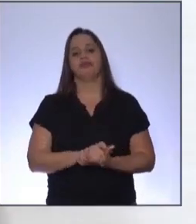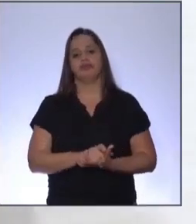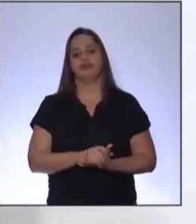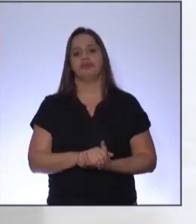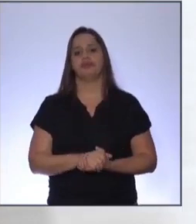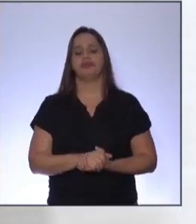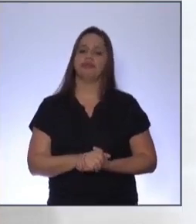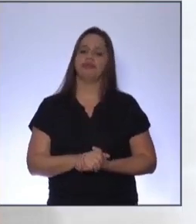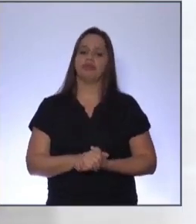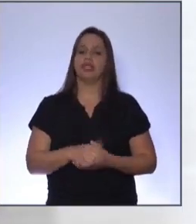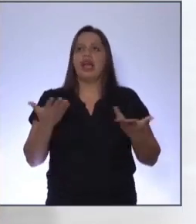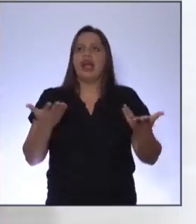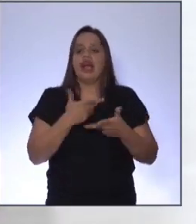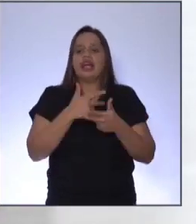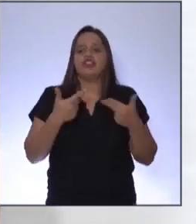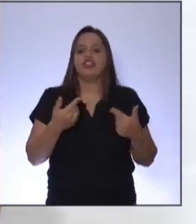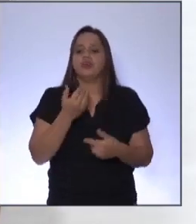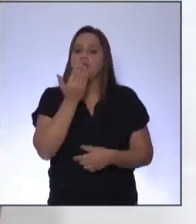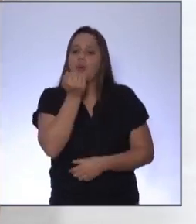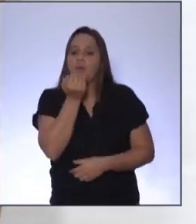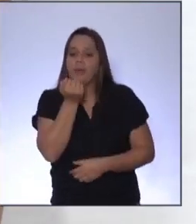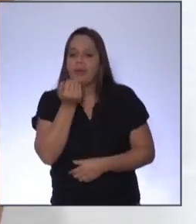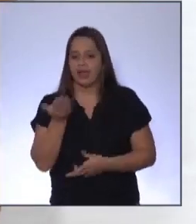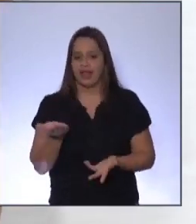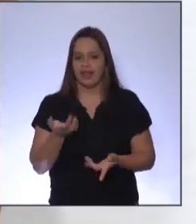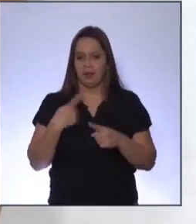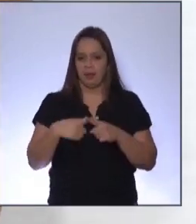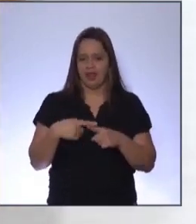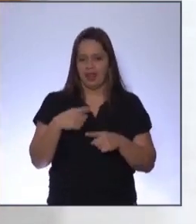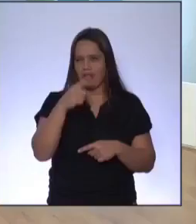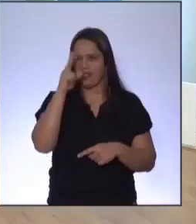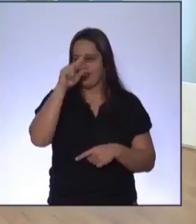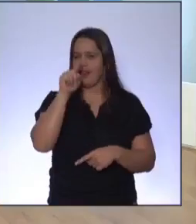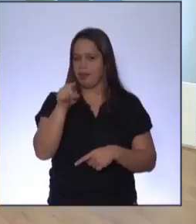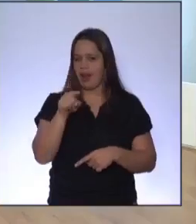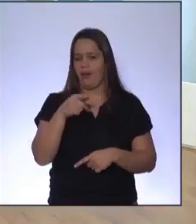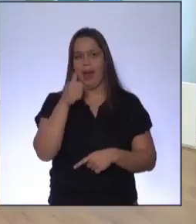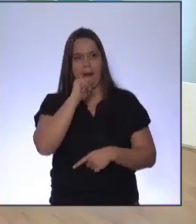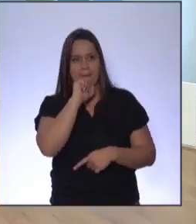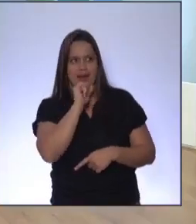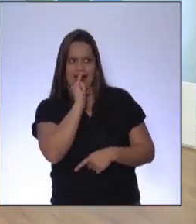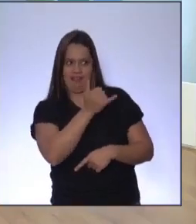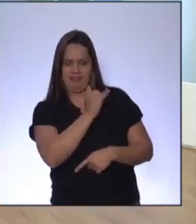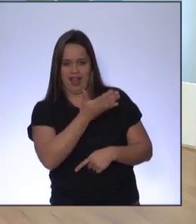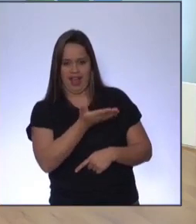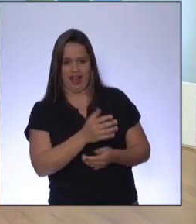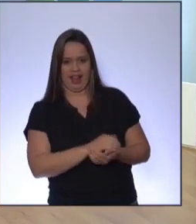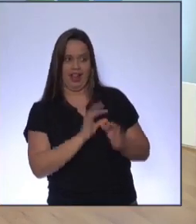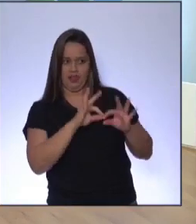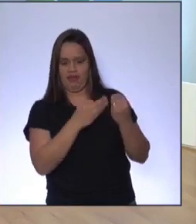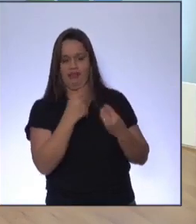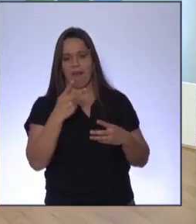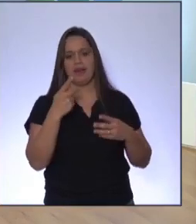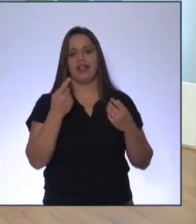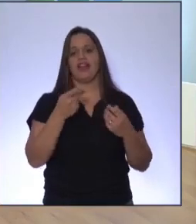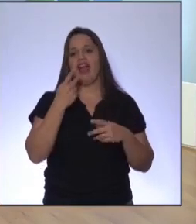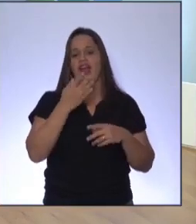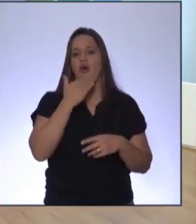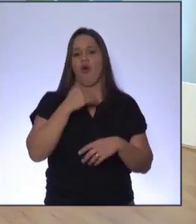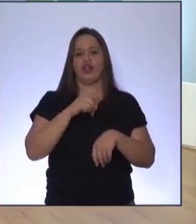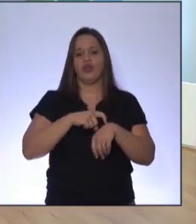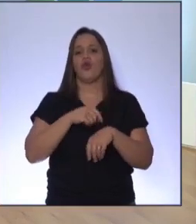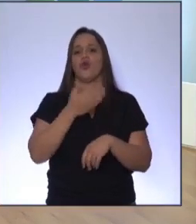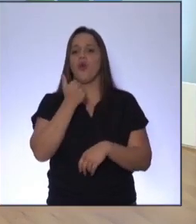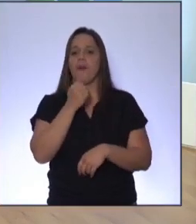Aí ele, tipo comida, acho que vocês lembraram quando fala assim, a mãe fala assim, ou a família de vocês quando vão almoçar, vão